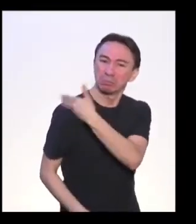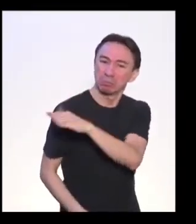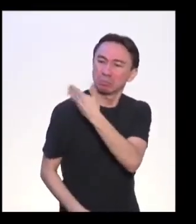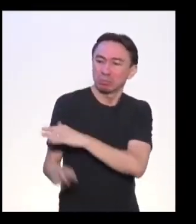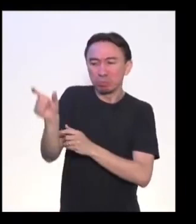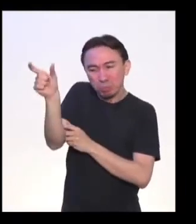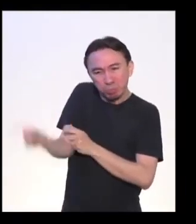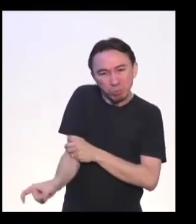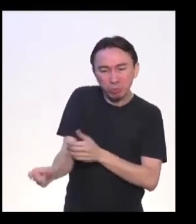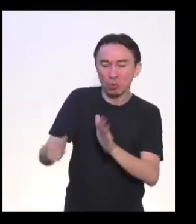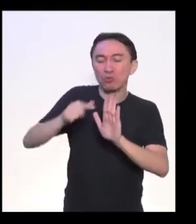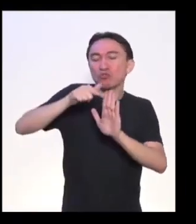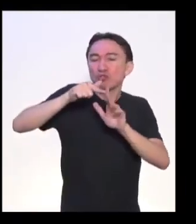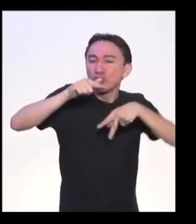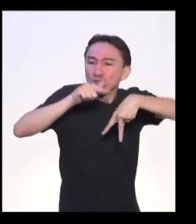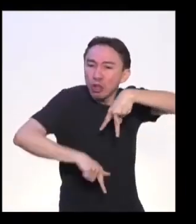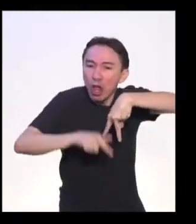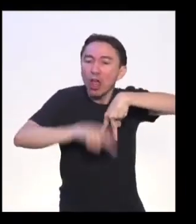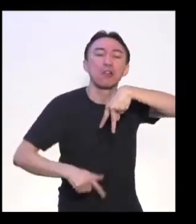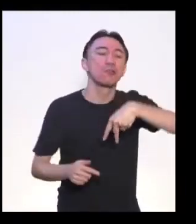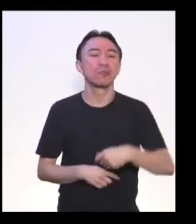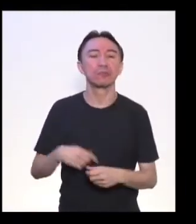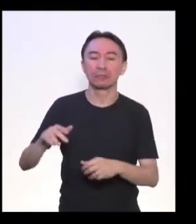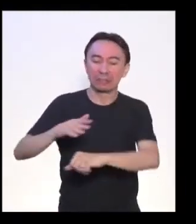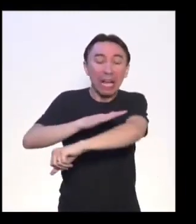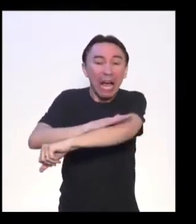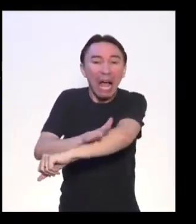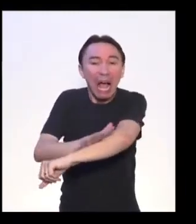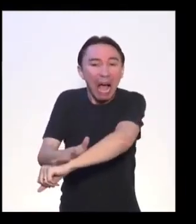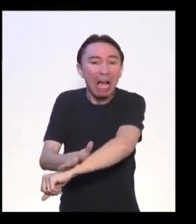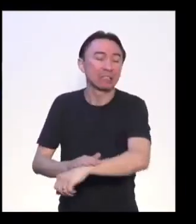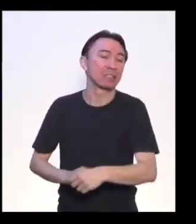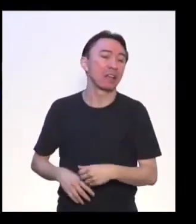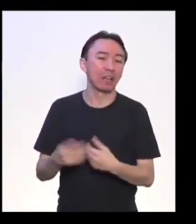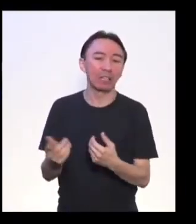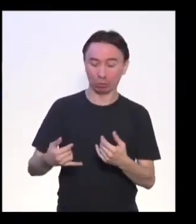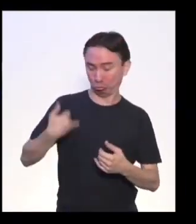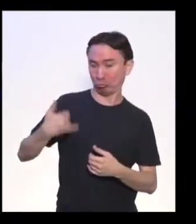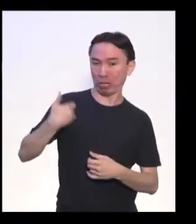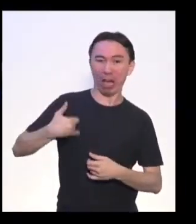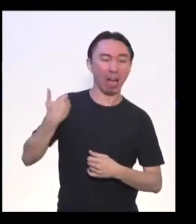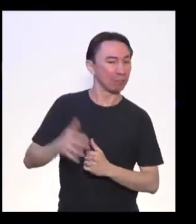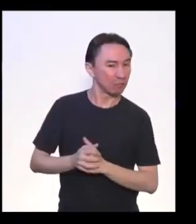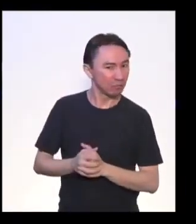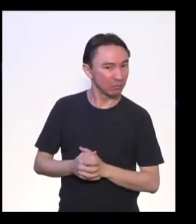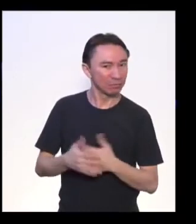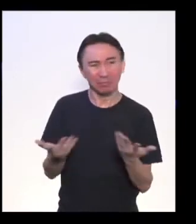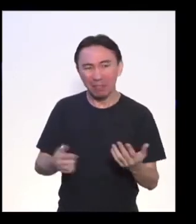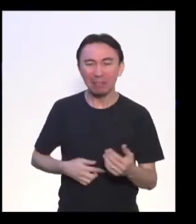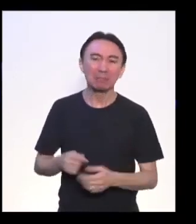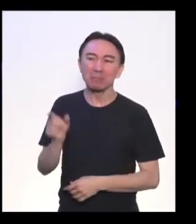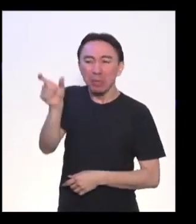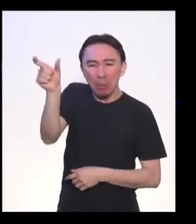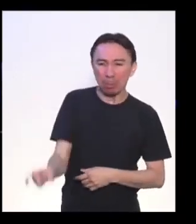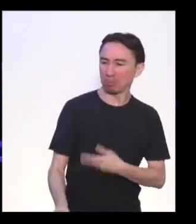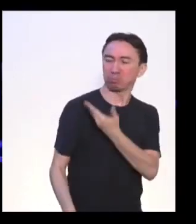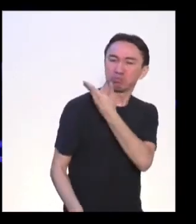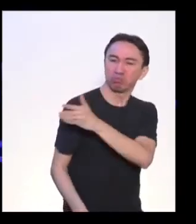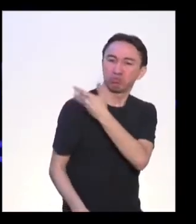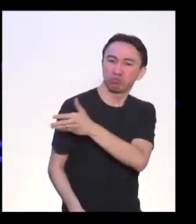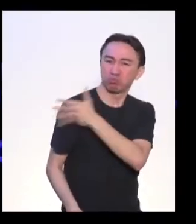da raça, da idade. Se baseia em estereótipos daqueles relacionados às